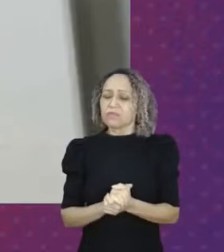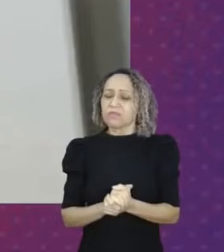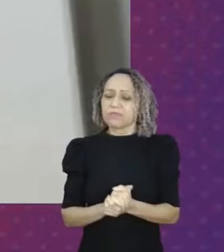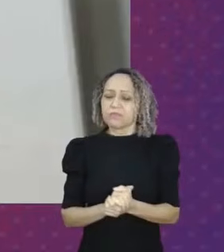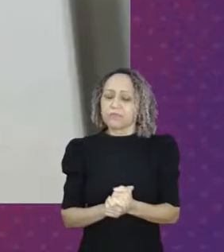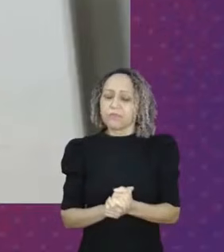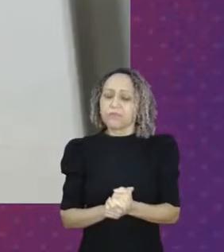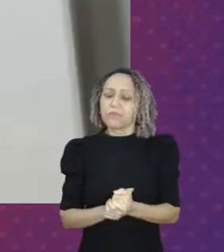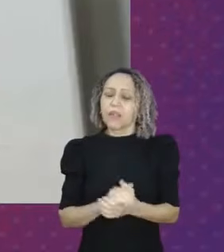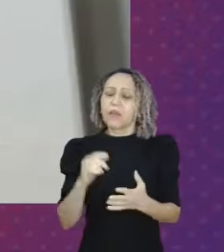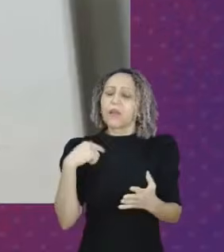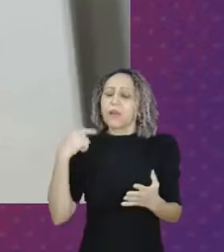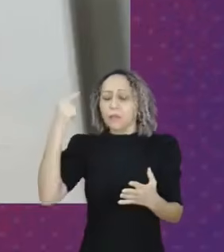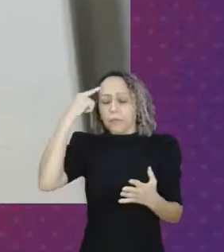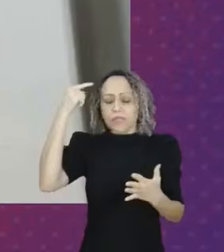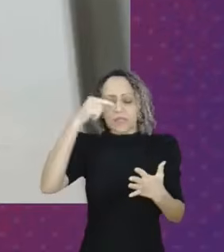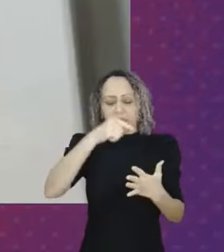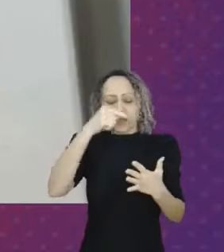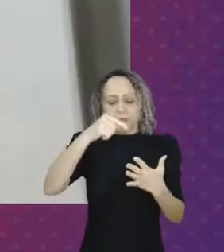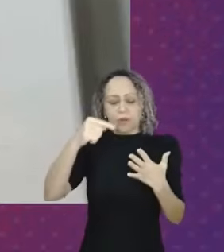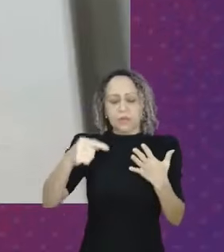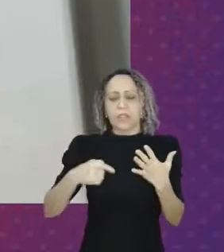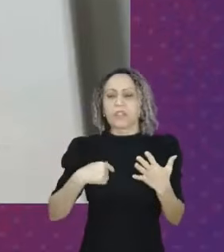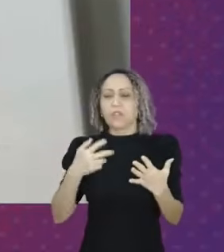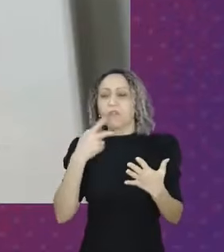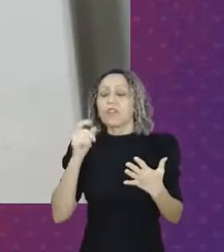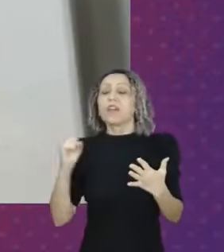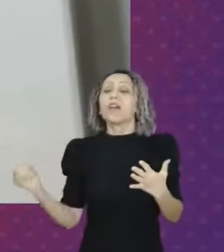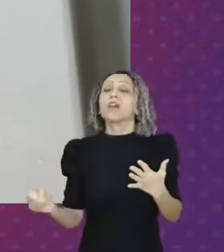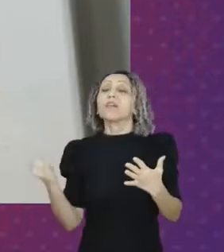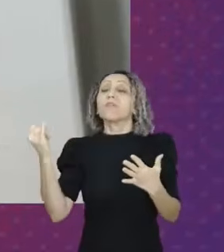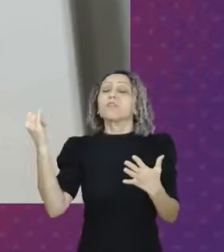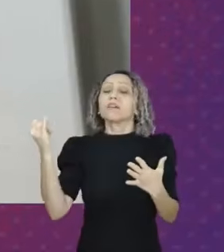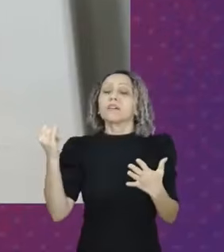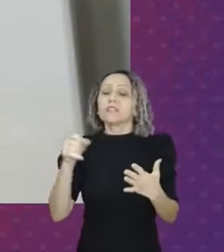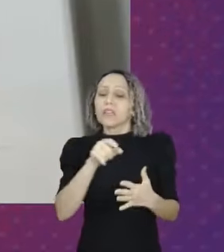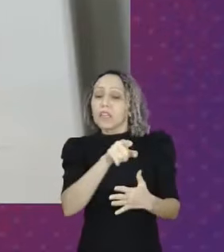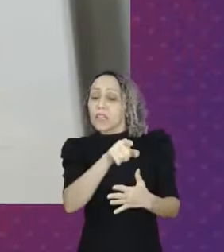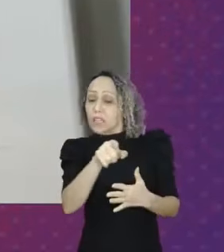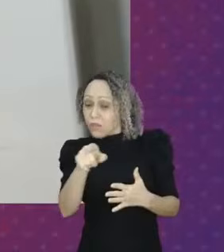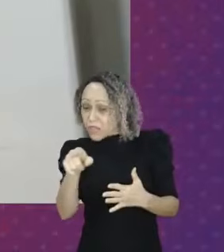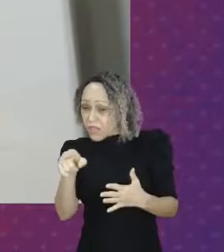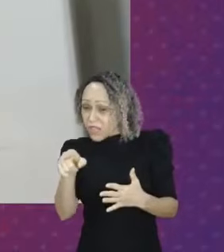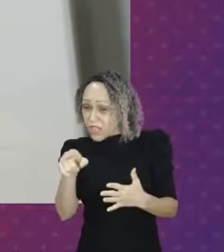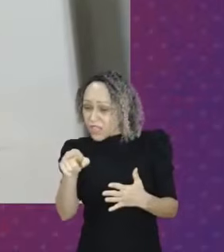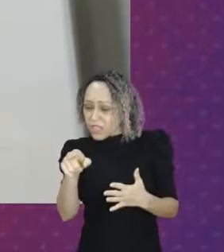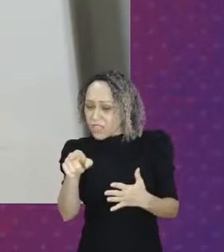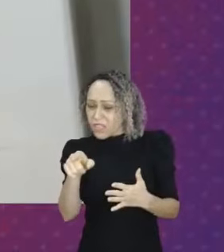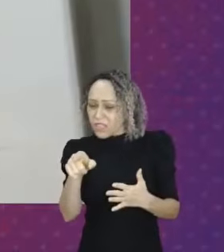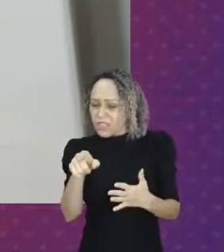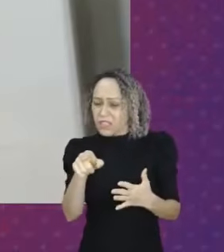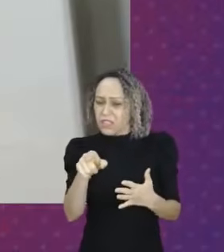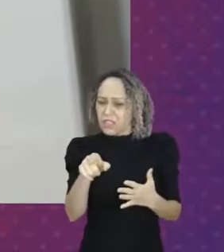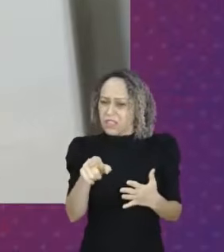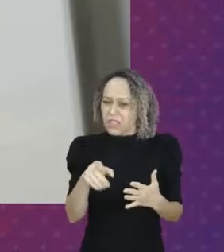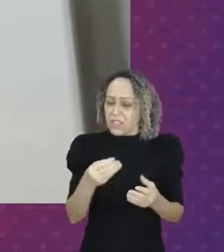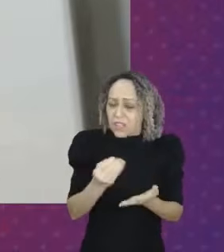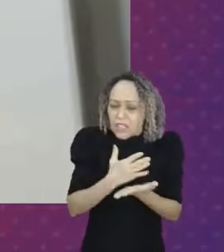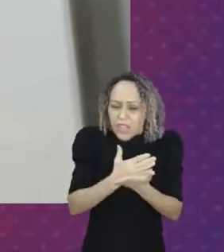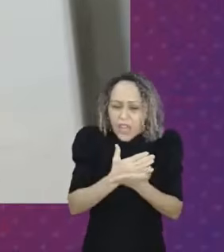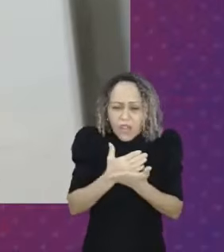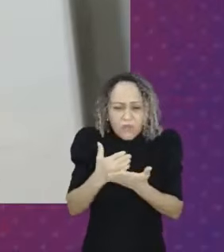isso, né, em todas essas coisas que eu falei, é importante que você, companheira, você que está